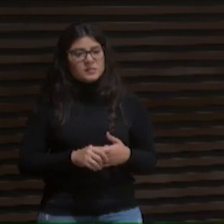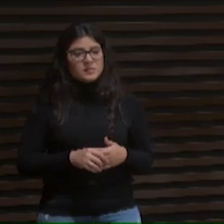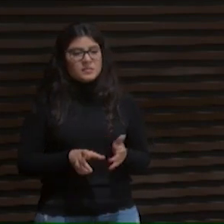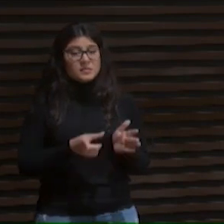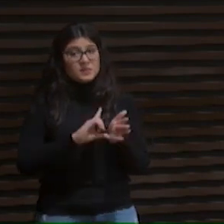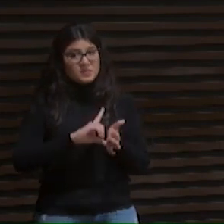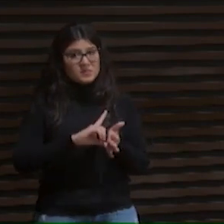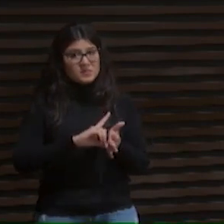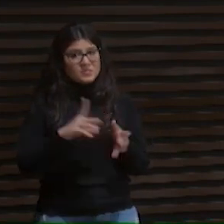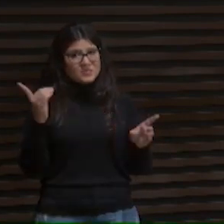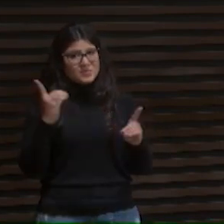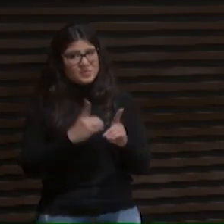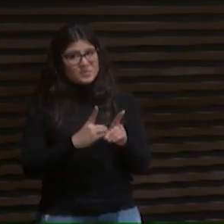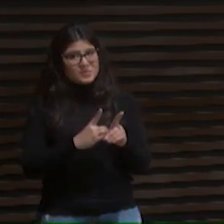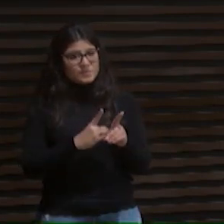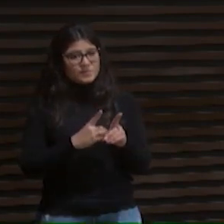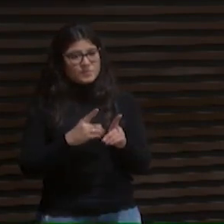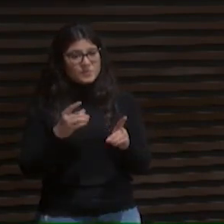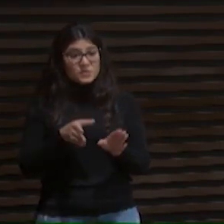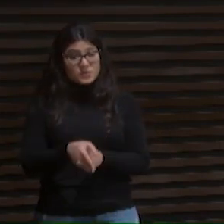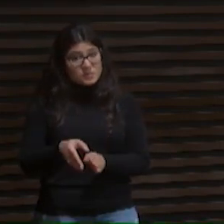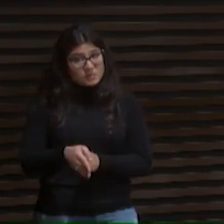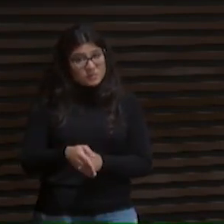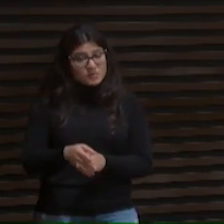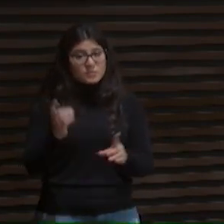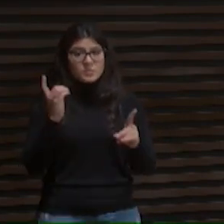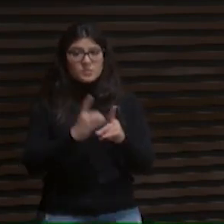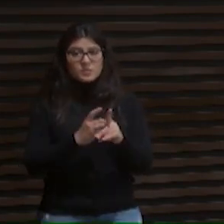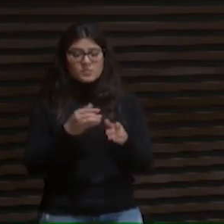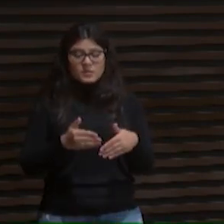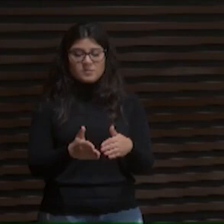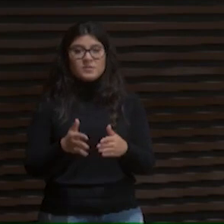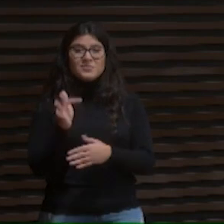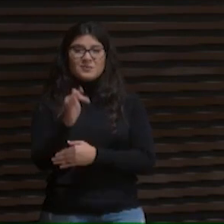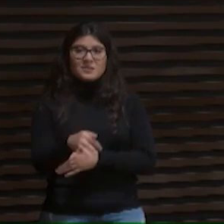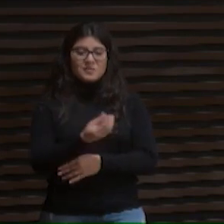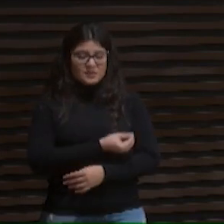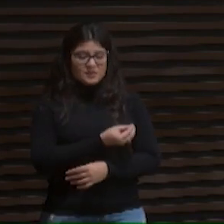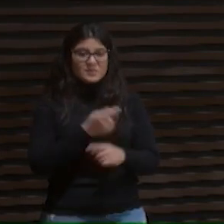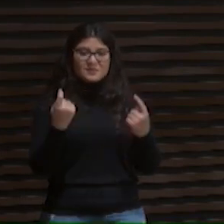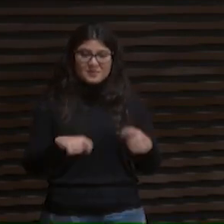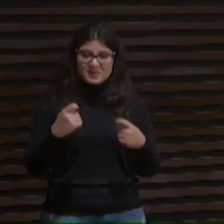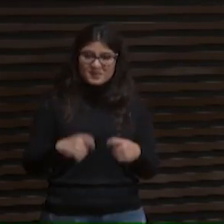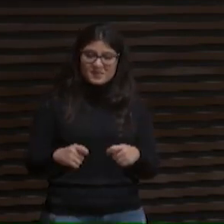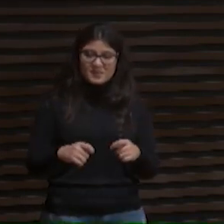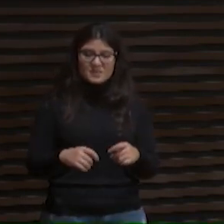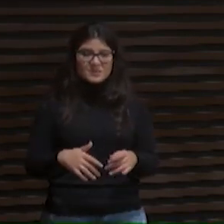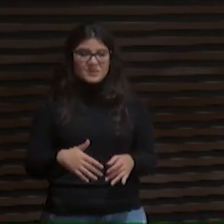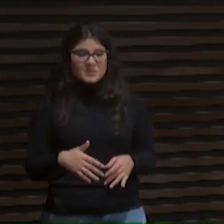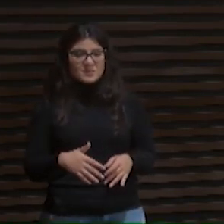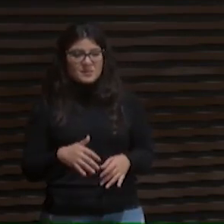fica a advertência. No encontro, no caminho ou no final, a vida deve ser